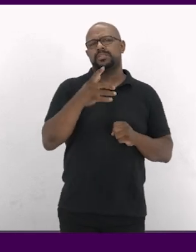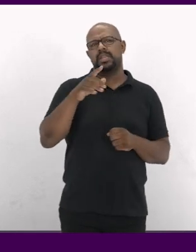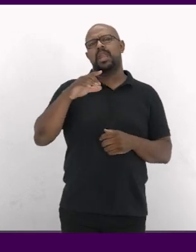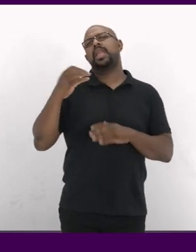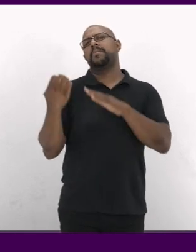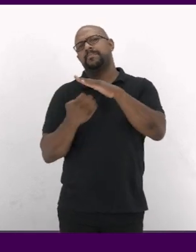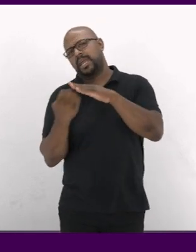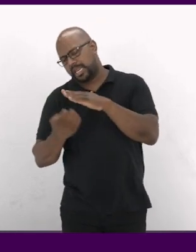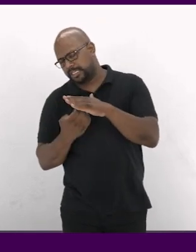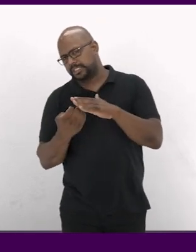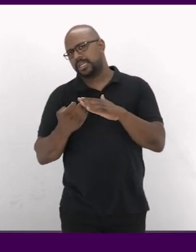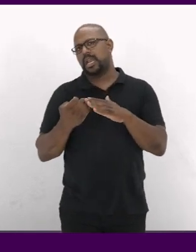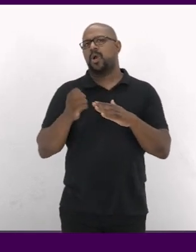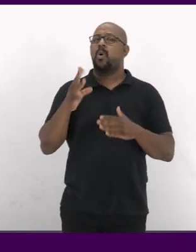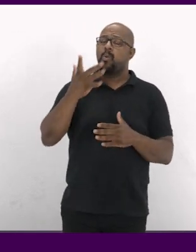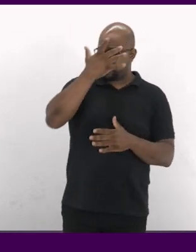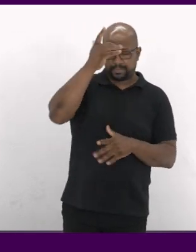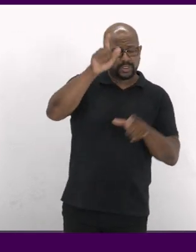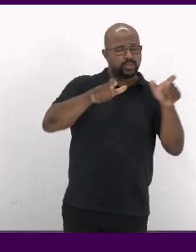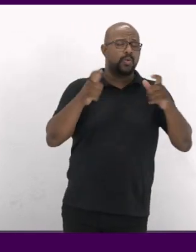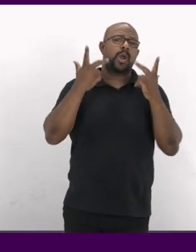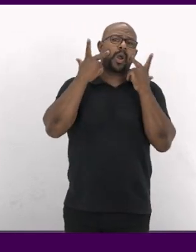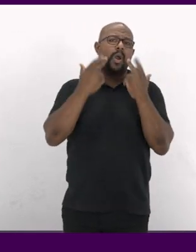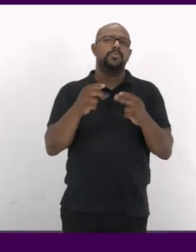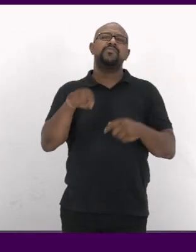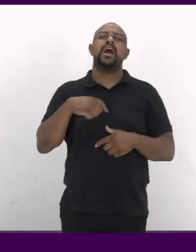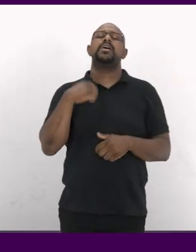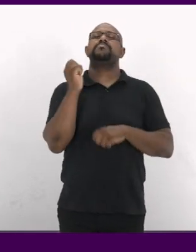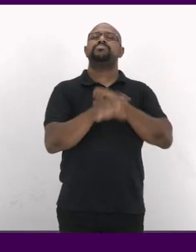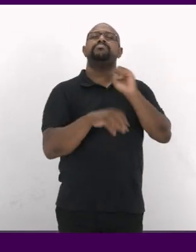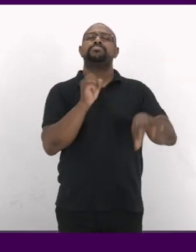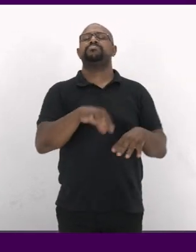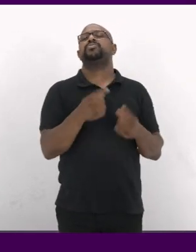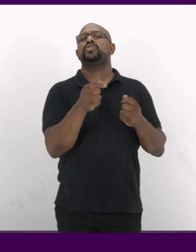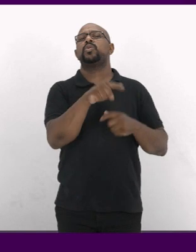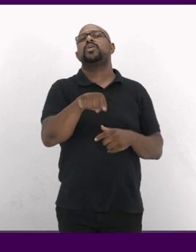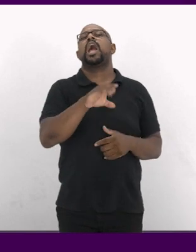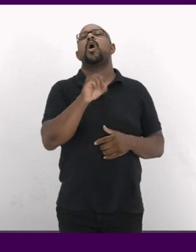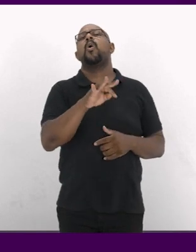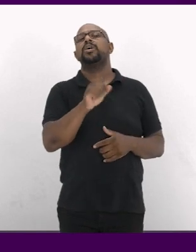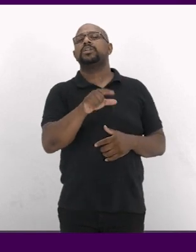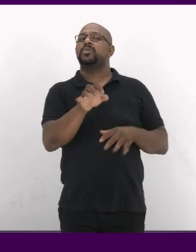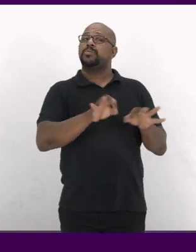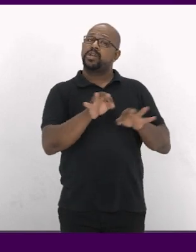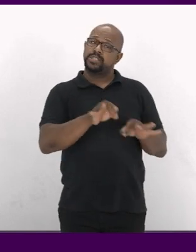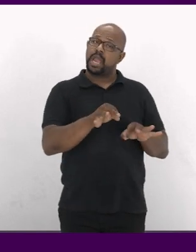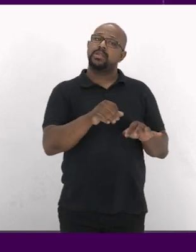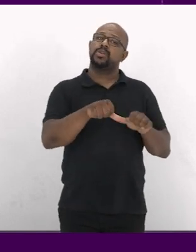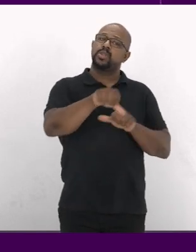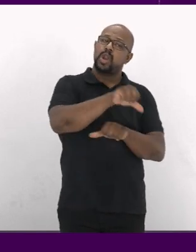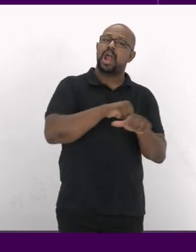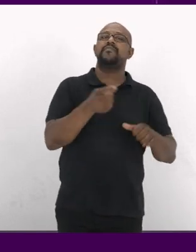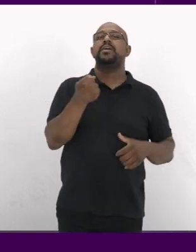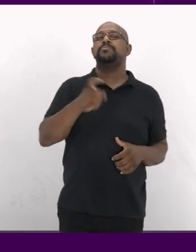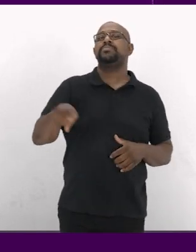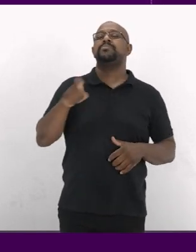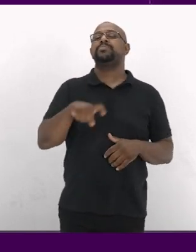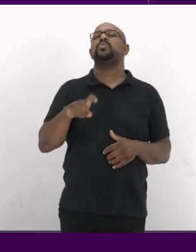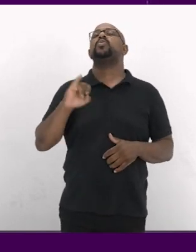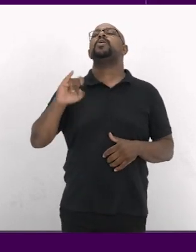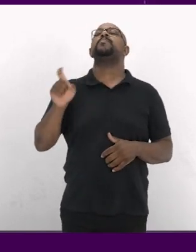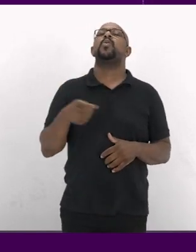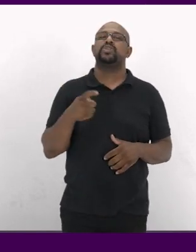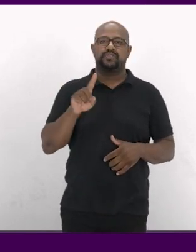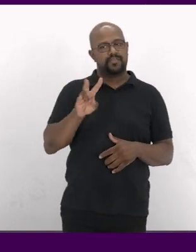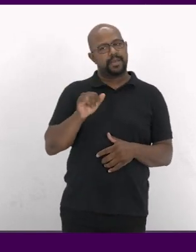ser pessoas jurídicas, empresas ou pessoas físicas, que irão depositar dinheiro na conta do projeto e, em troca, terão abatimento nos